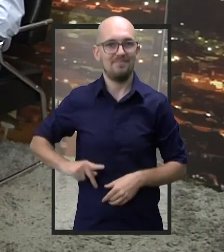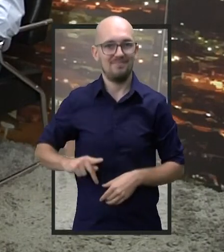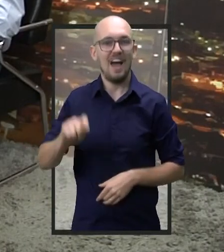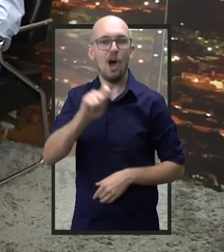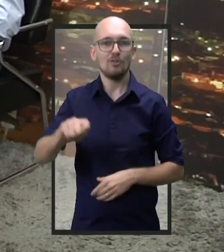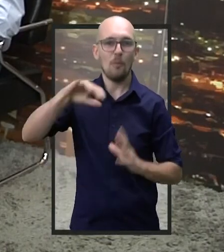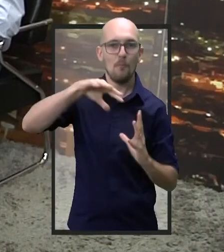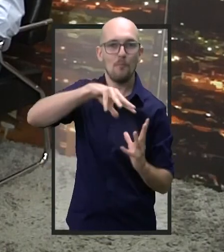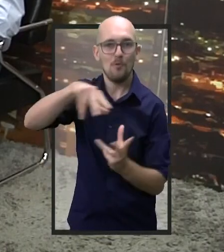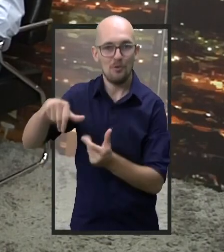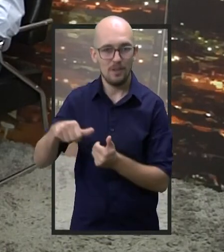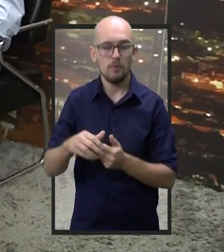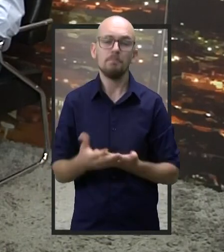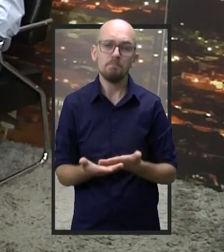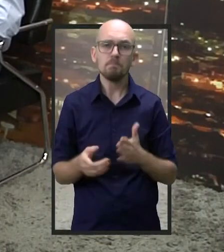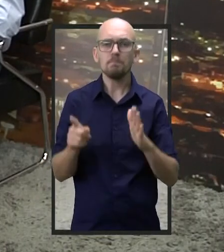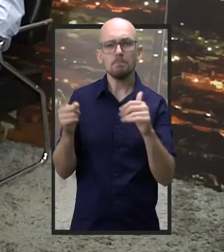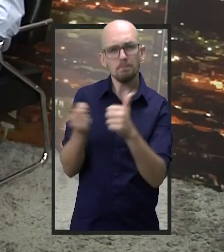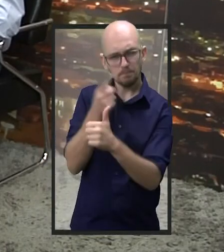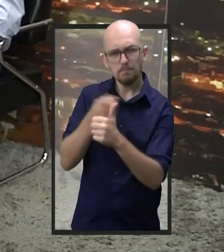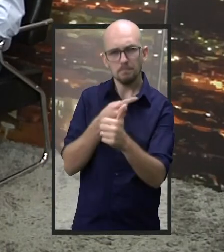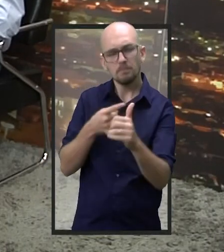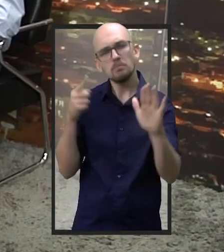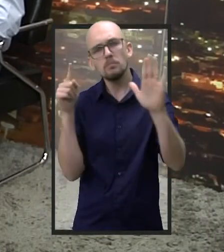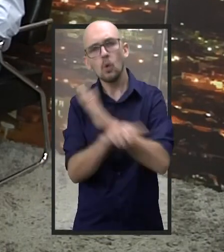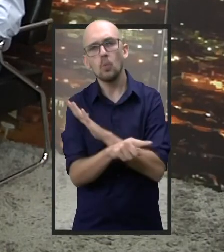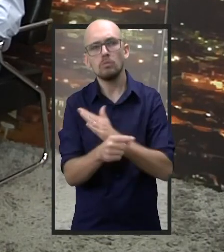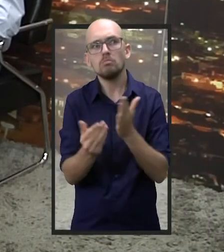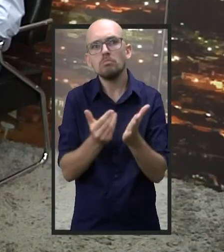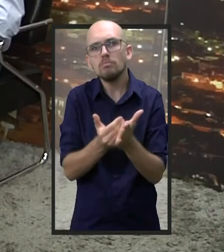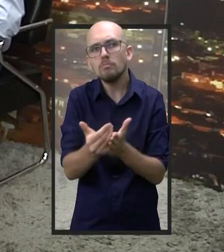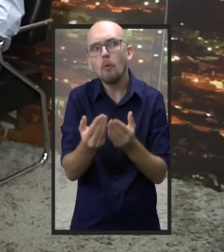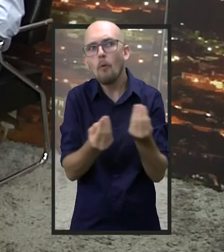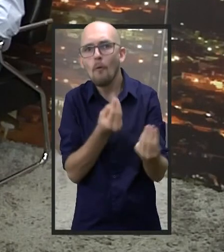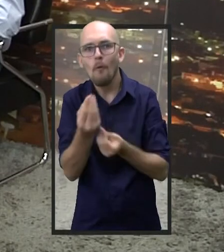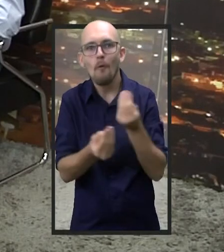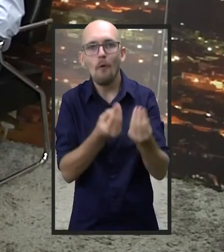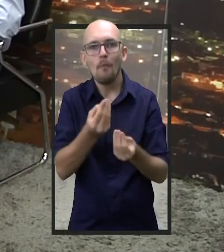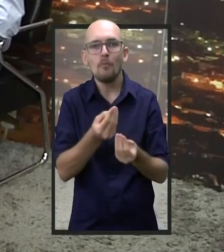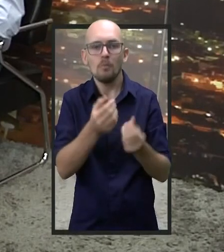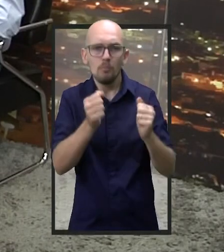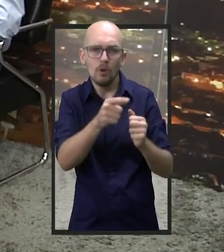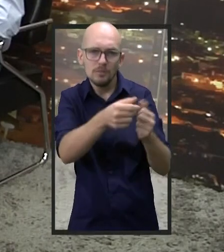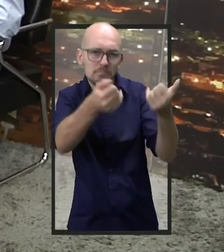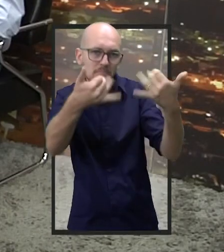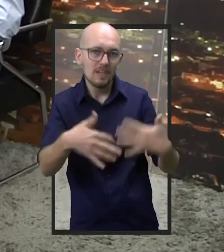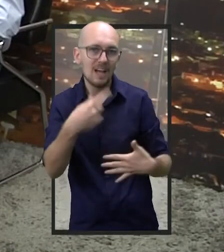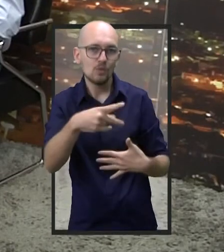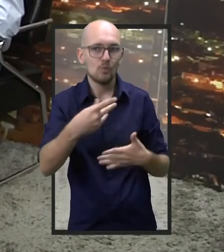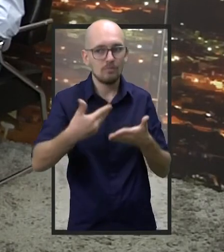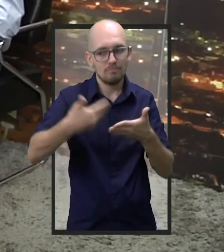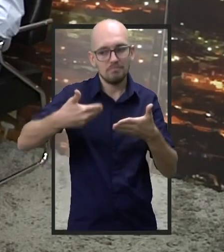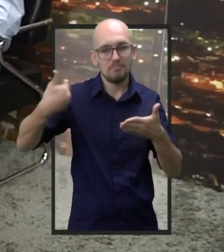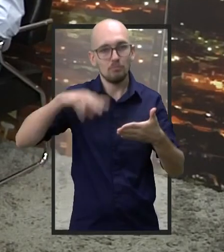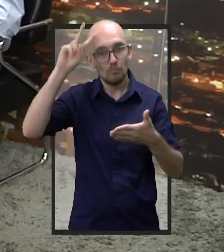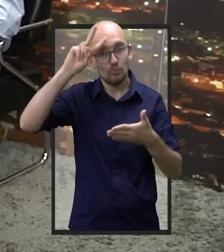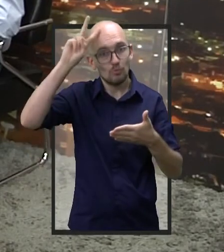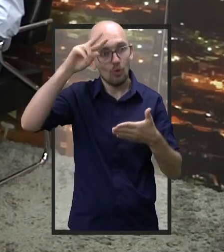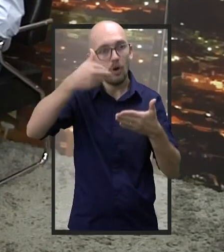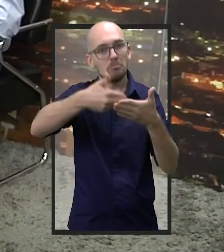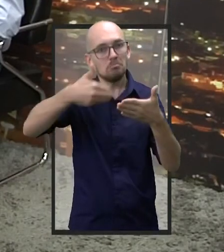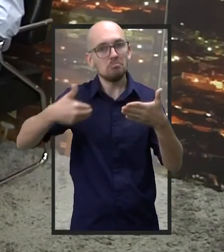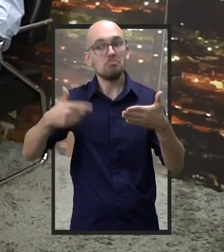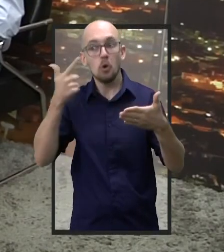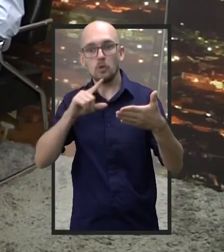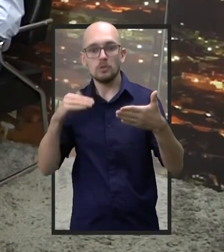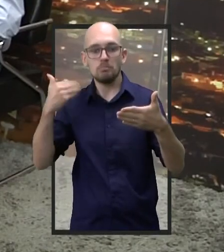que foi esse evento, essa eleição? E já de antemão peço para que você conte um pouco da sua trajetória, como você chegou